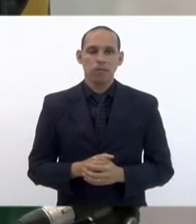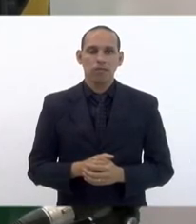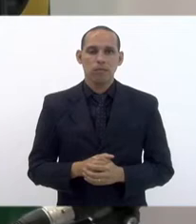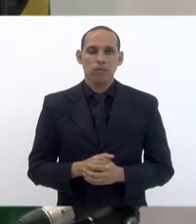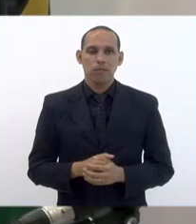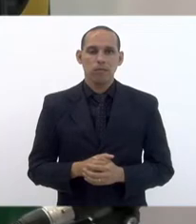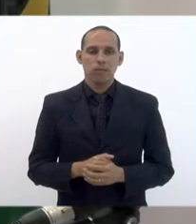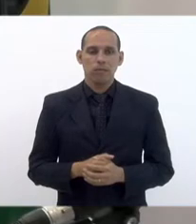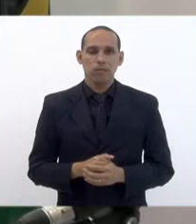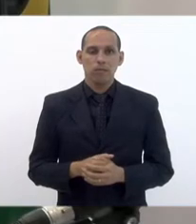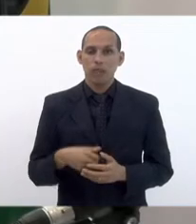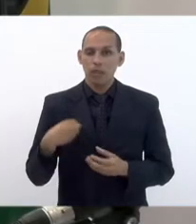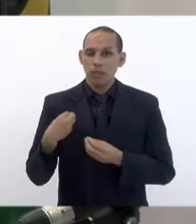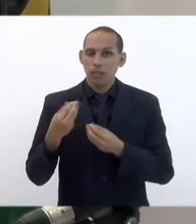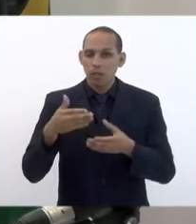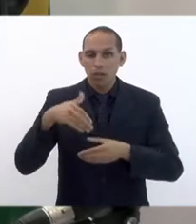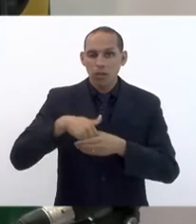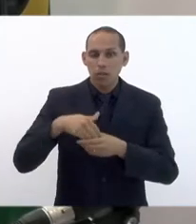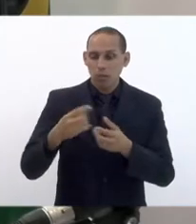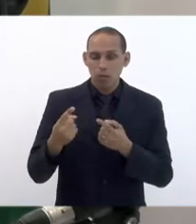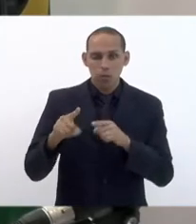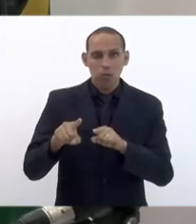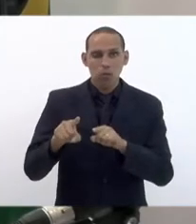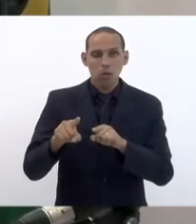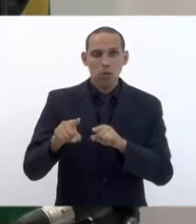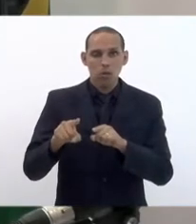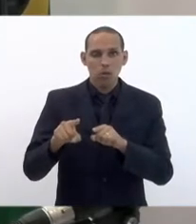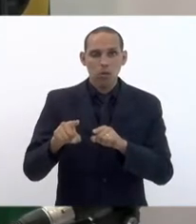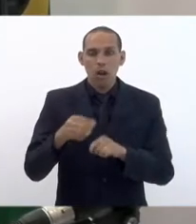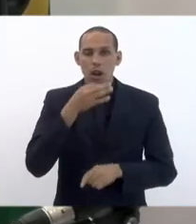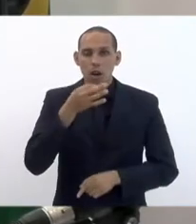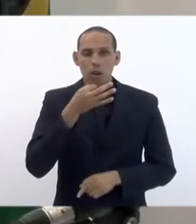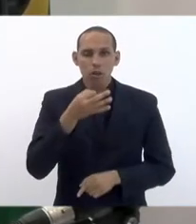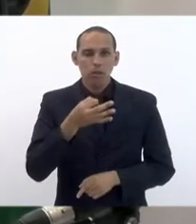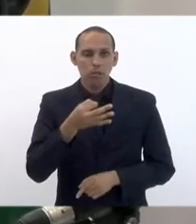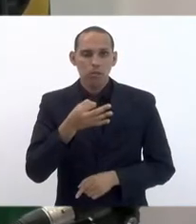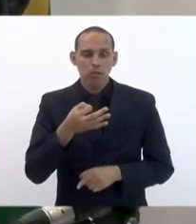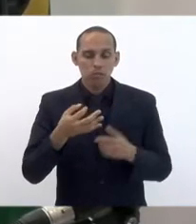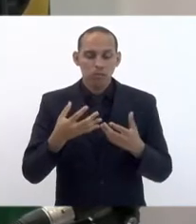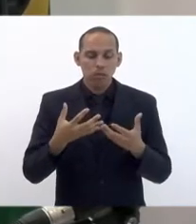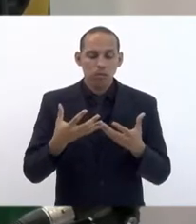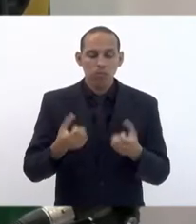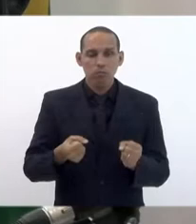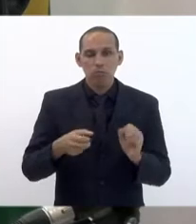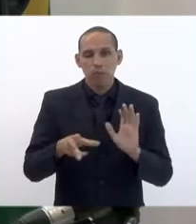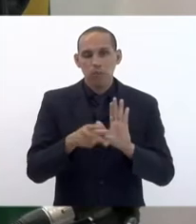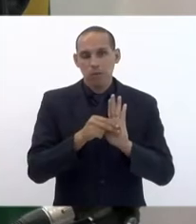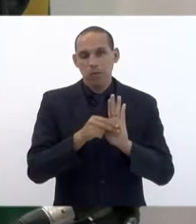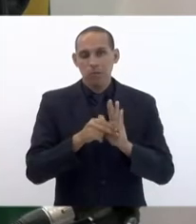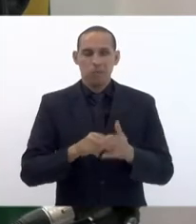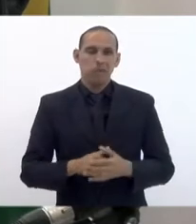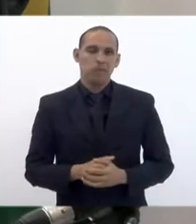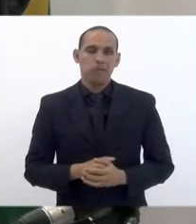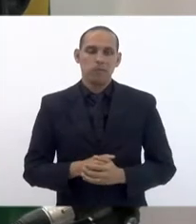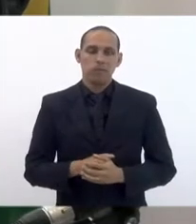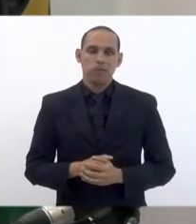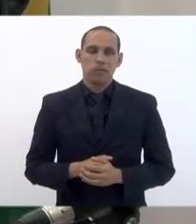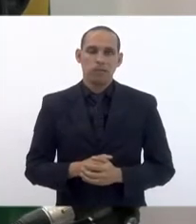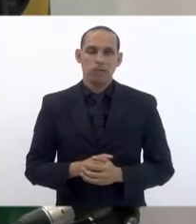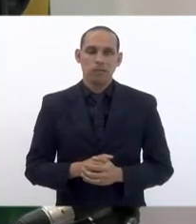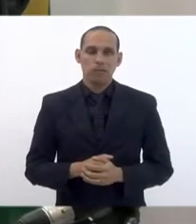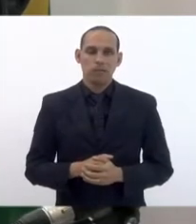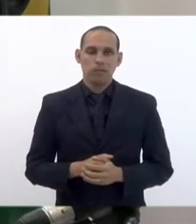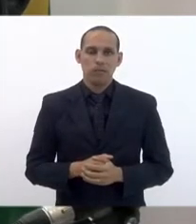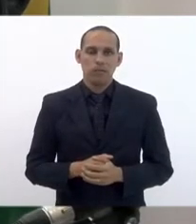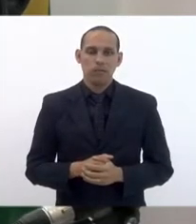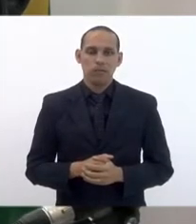Quero dar voto divergente. Meu parecer é favorável às emendas. Porque, se não, vocês não é mais.